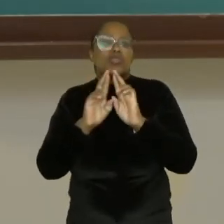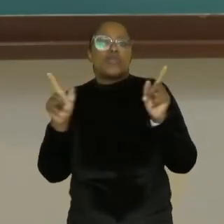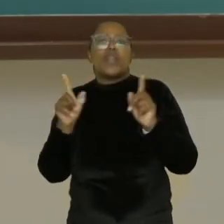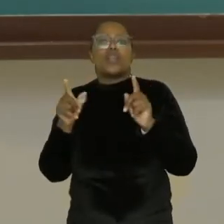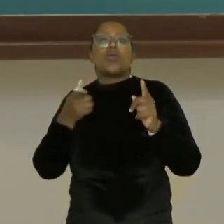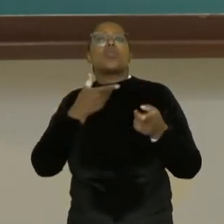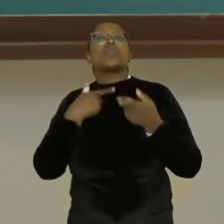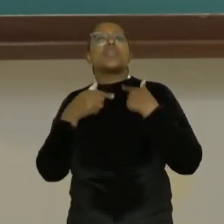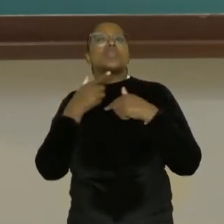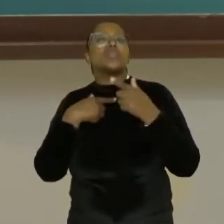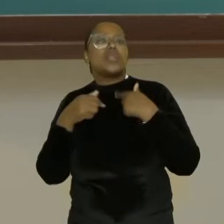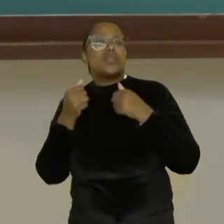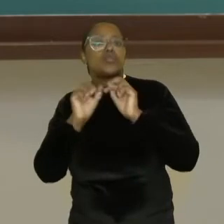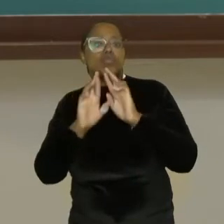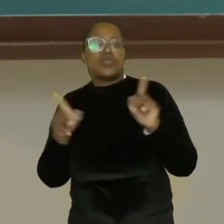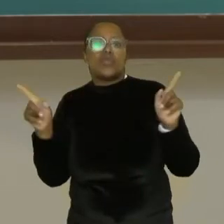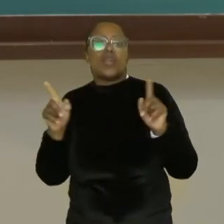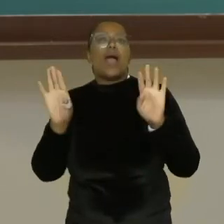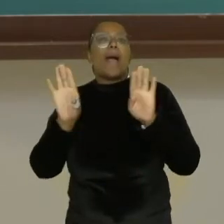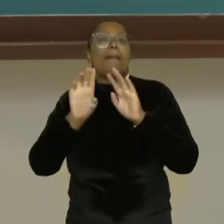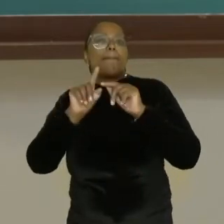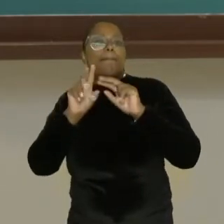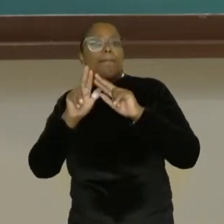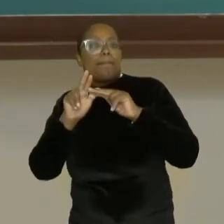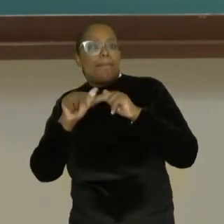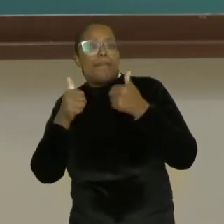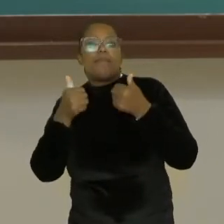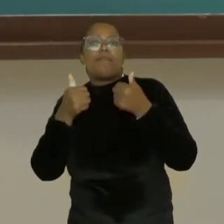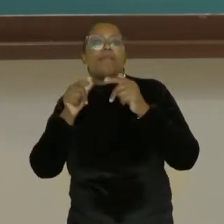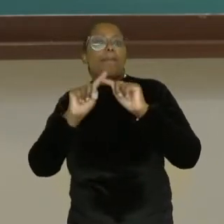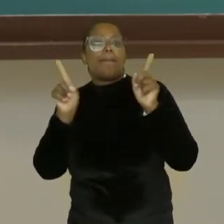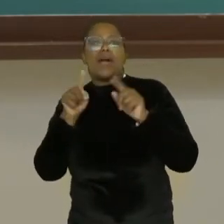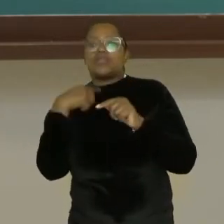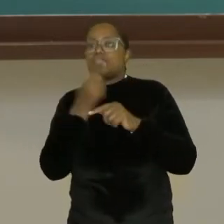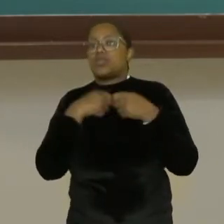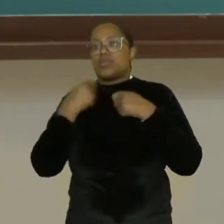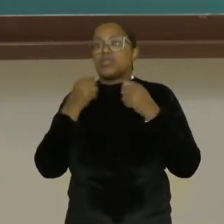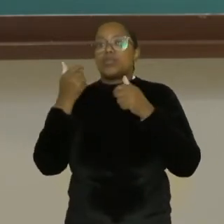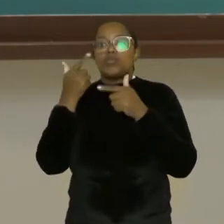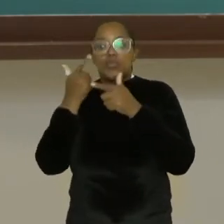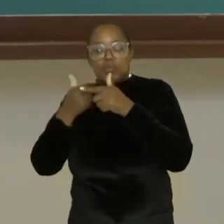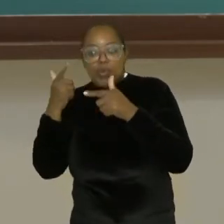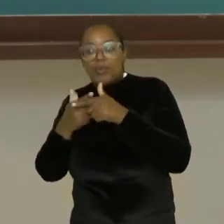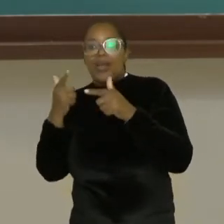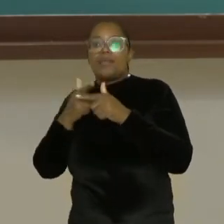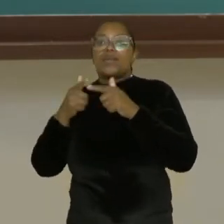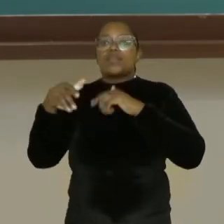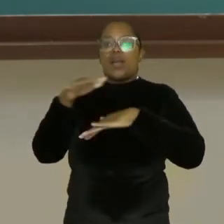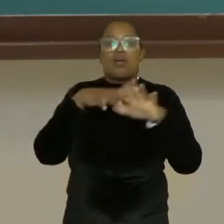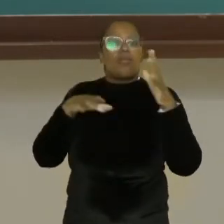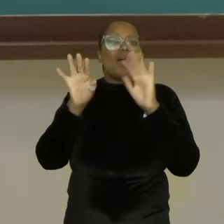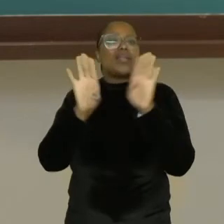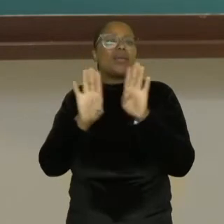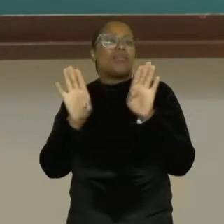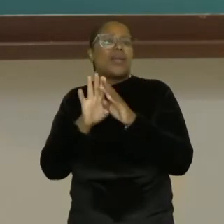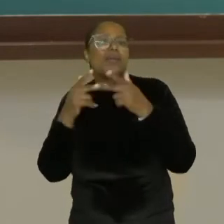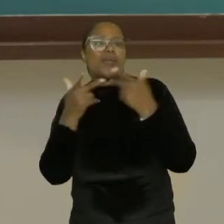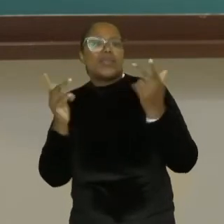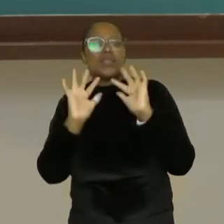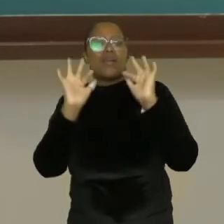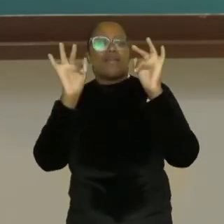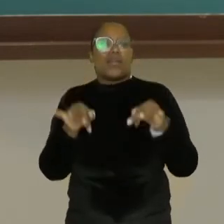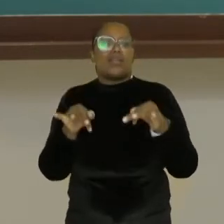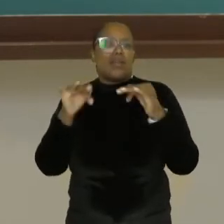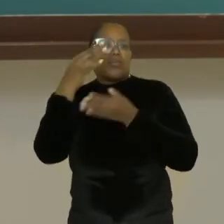ou impasses para concretizá-los ou problemas que precisam ser resolvidos. Situação final ou solução ou